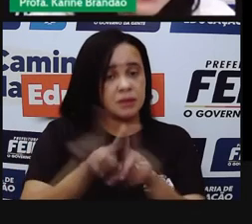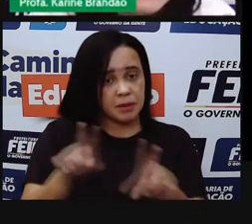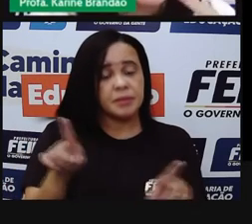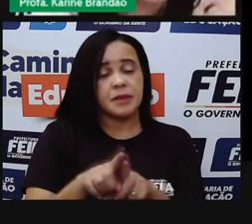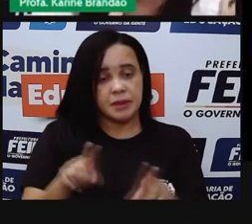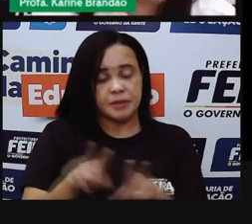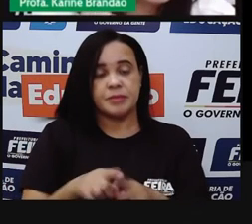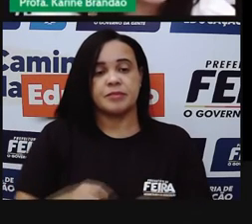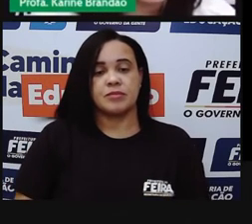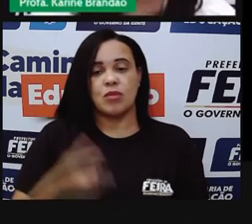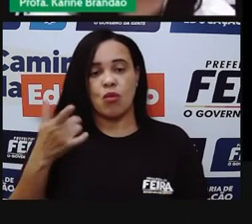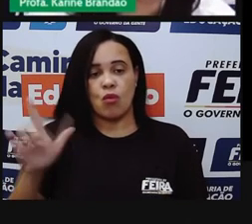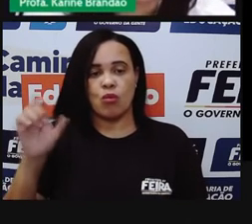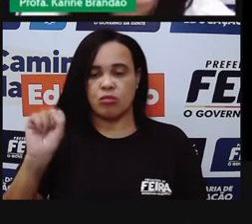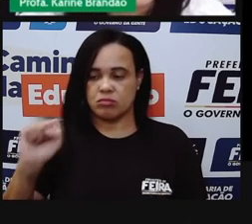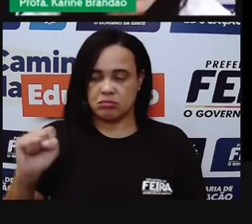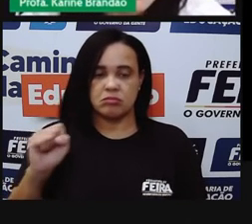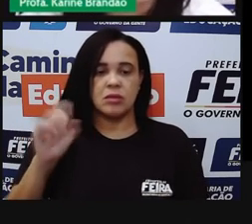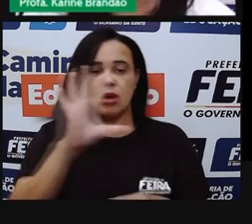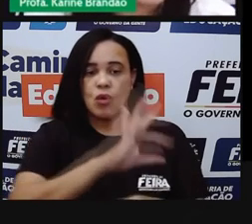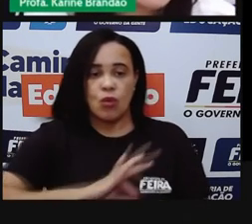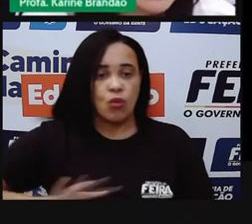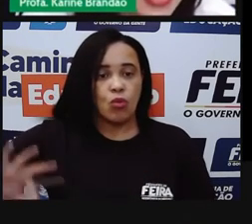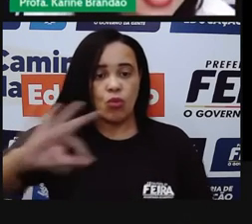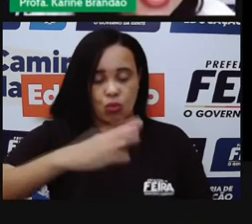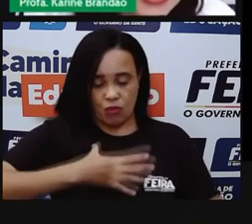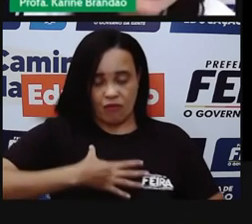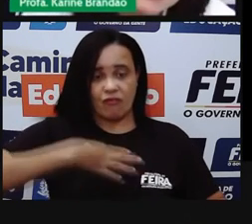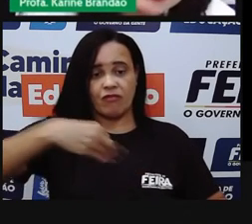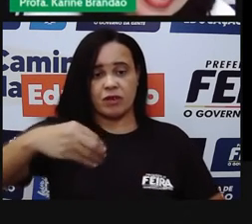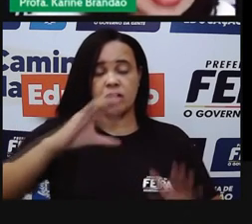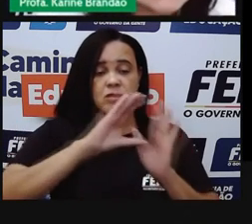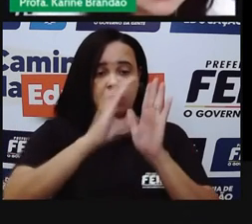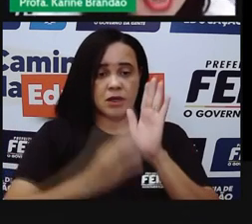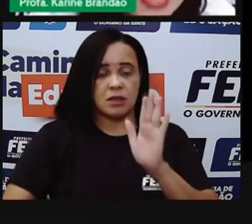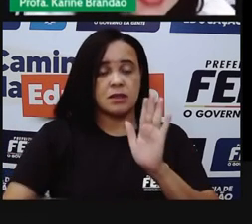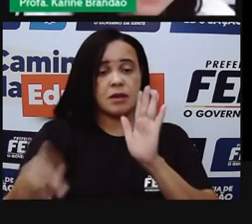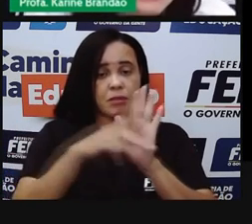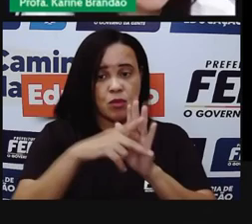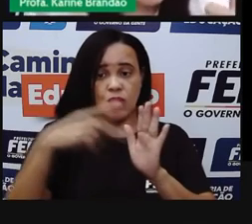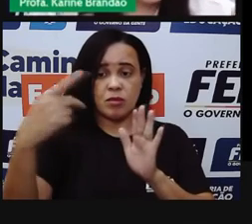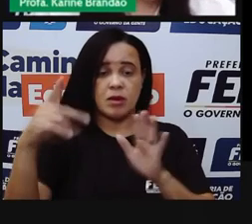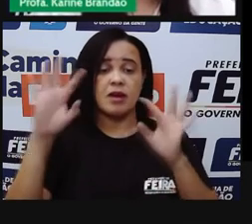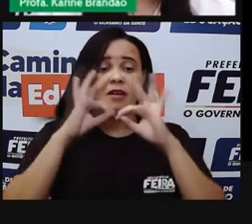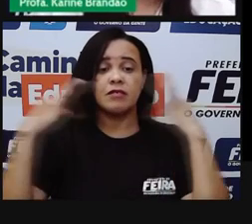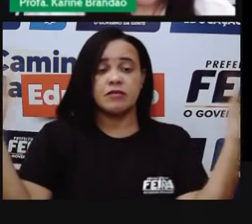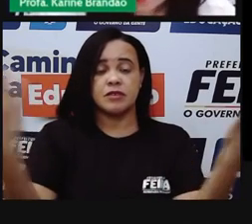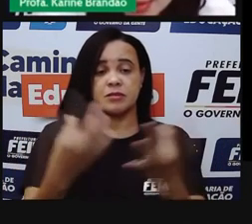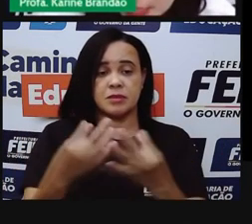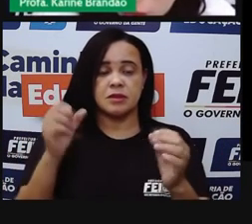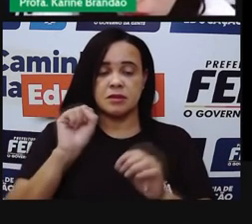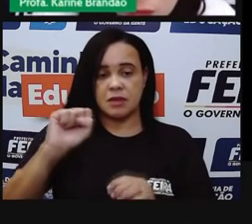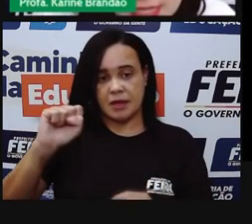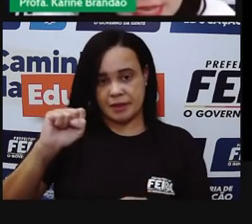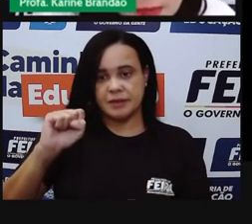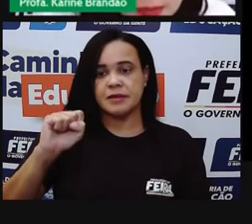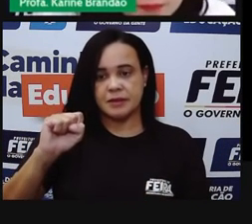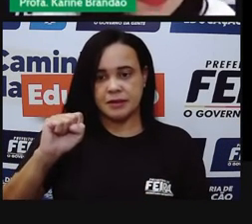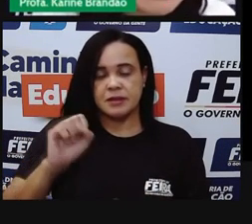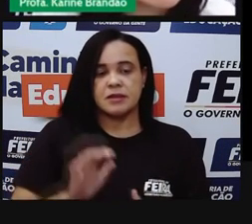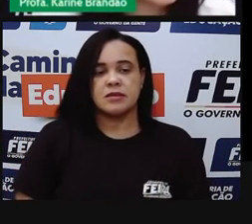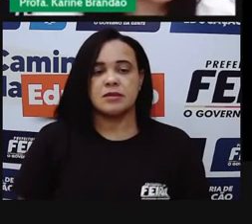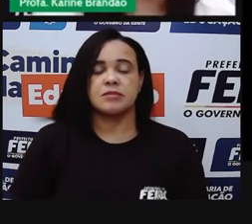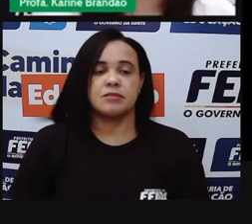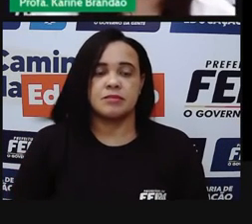S. Então, os filhos todos vão ter essa característica, SS. Beleza? Mais um outro